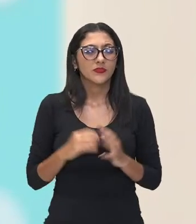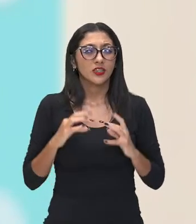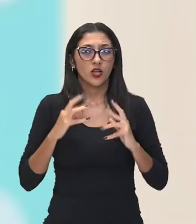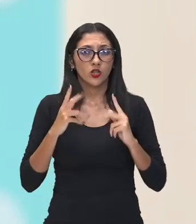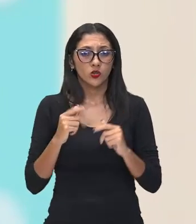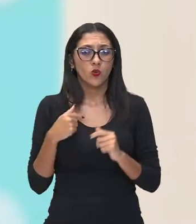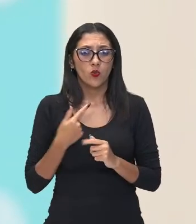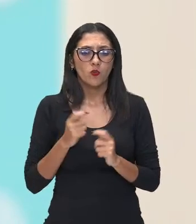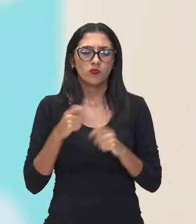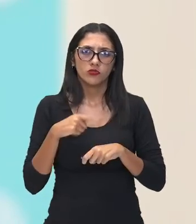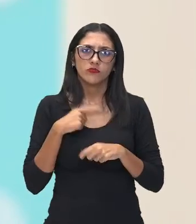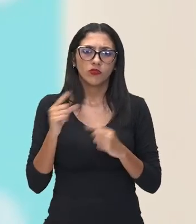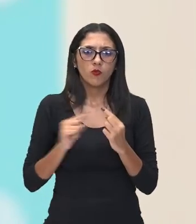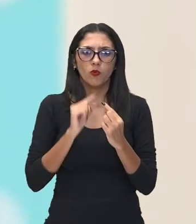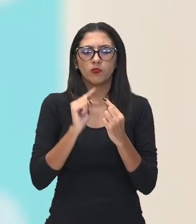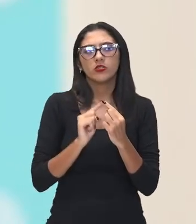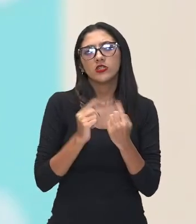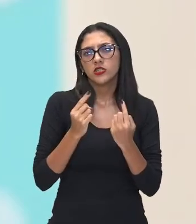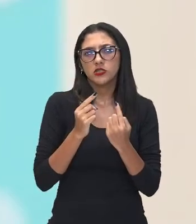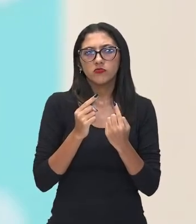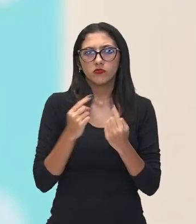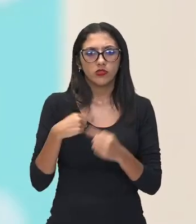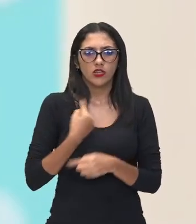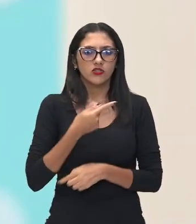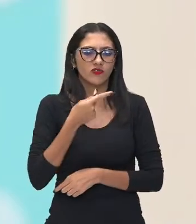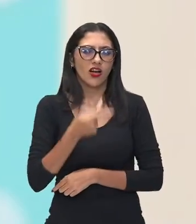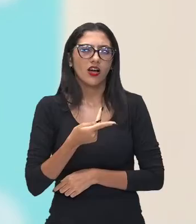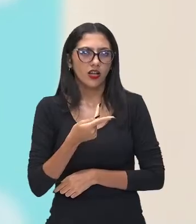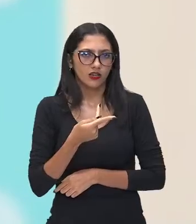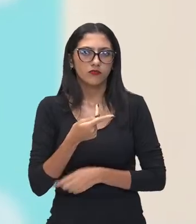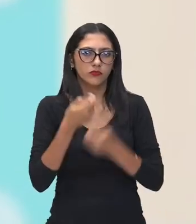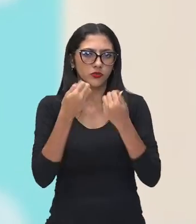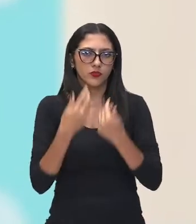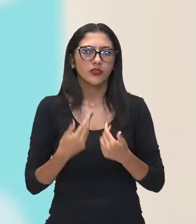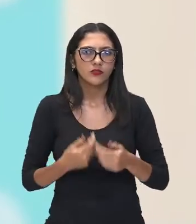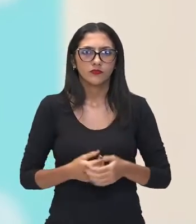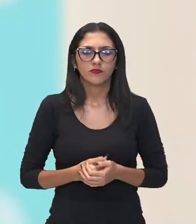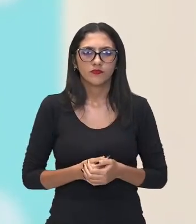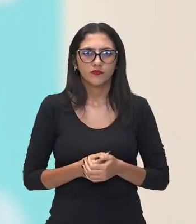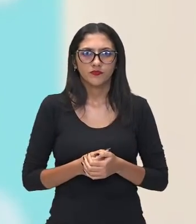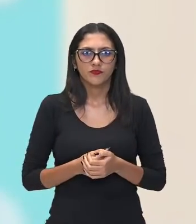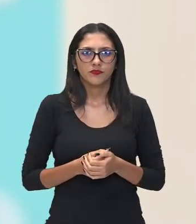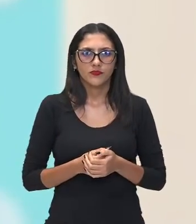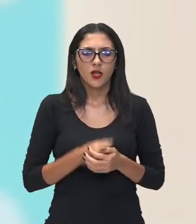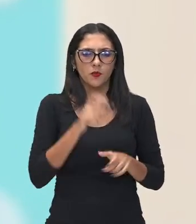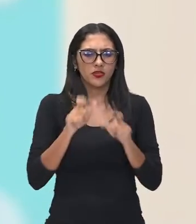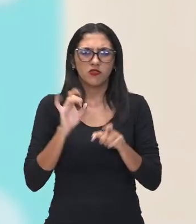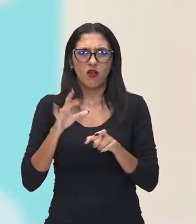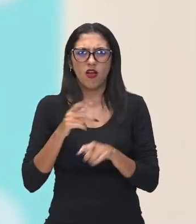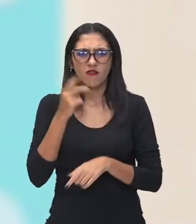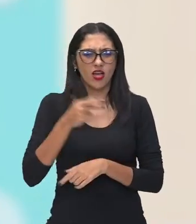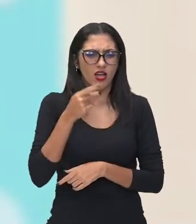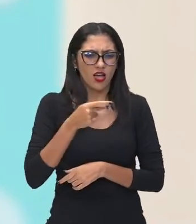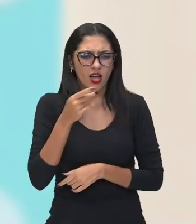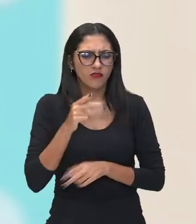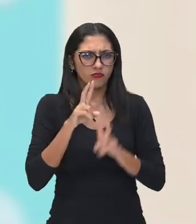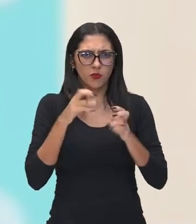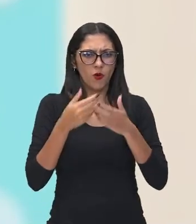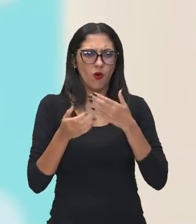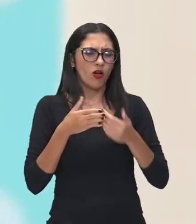uma intenção quando vamos falar, né? Ninguém fala só por falar.